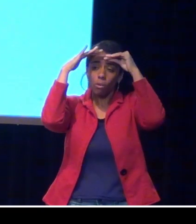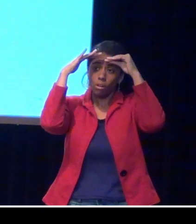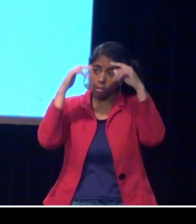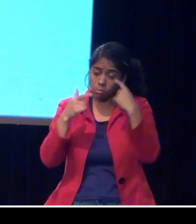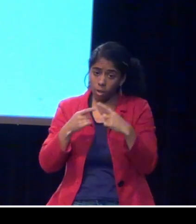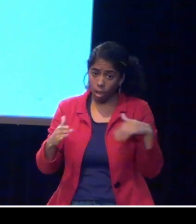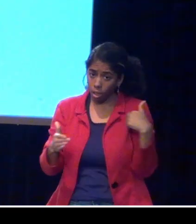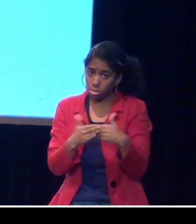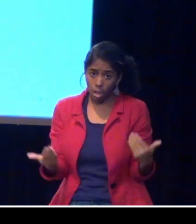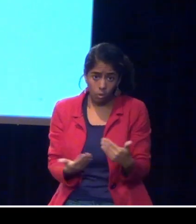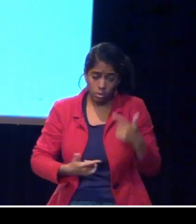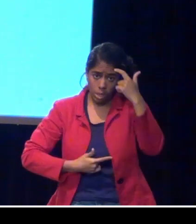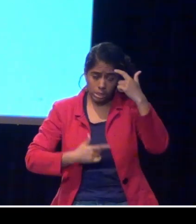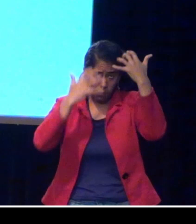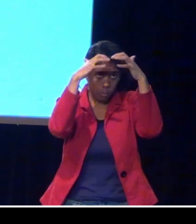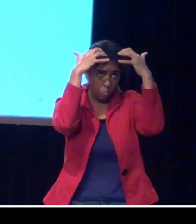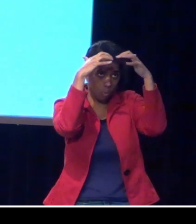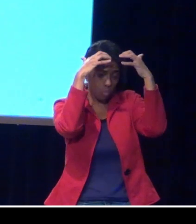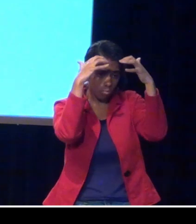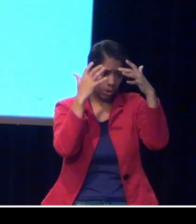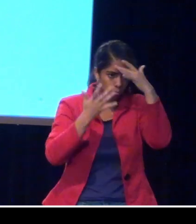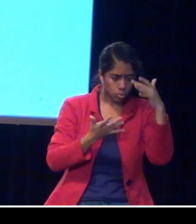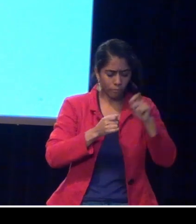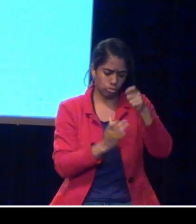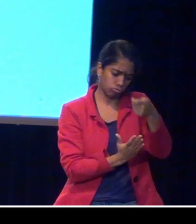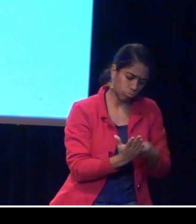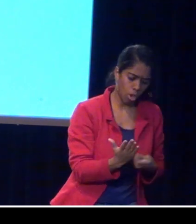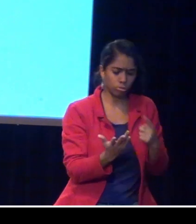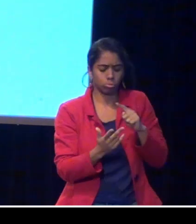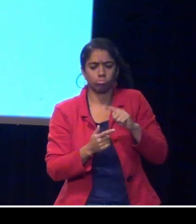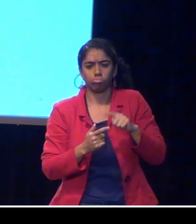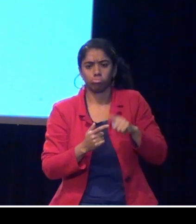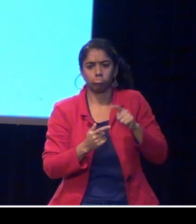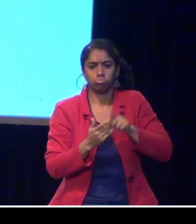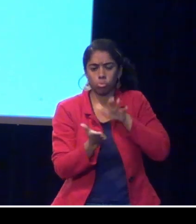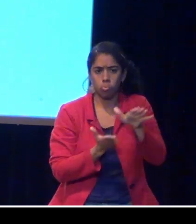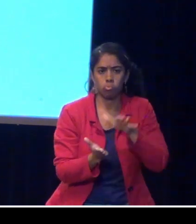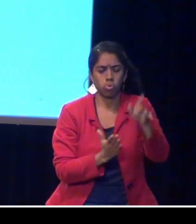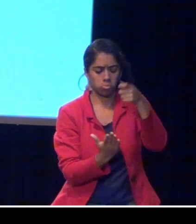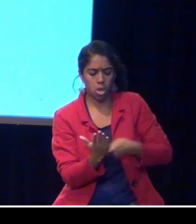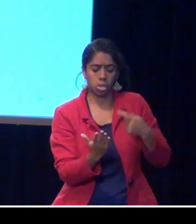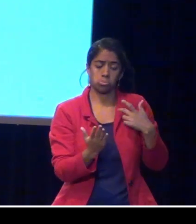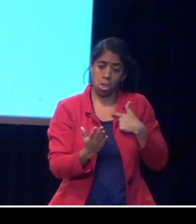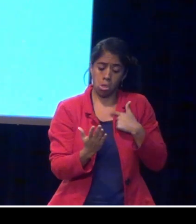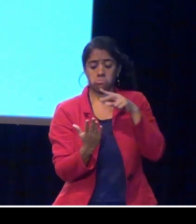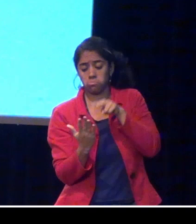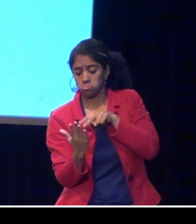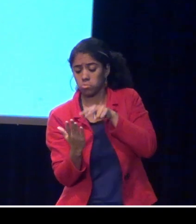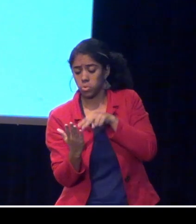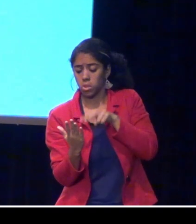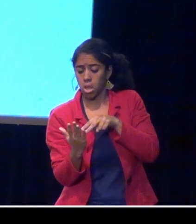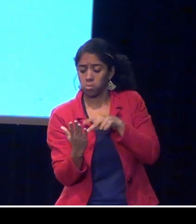uma estrutura mental de alguém produz um texto, alguém publica um texto, eu leio um texto, eu